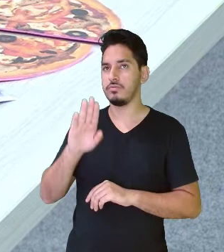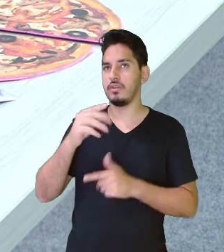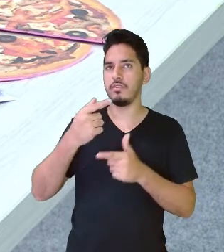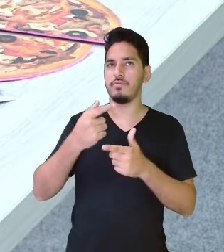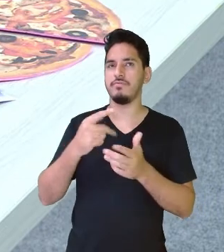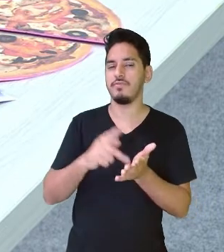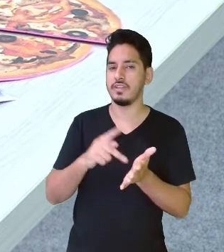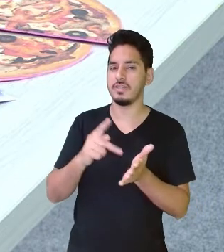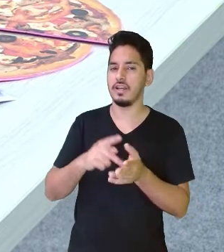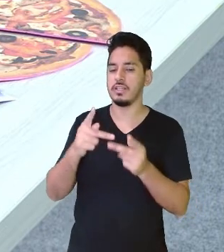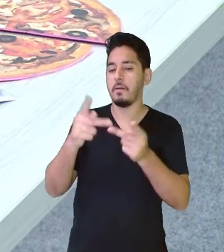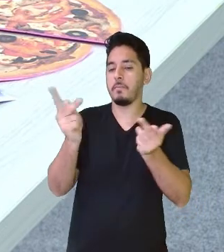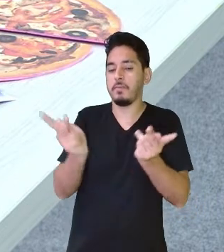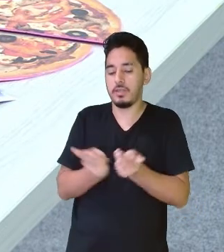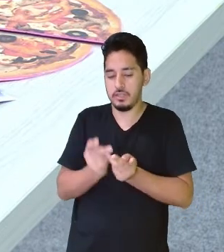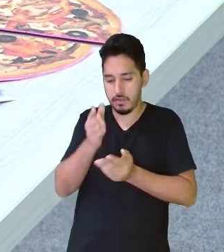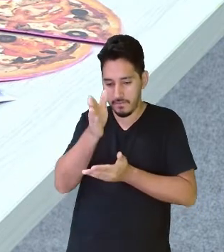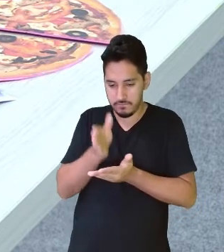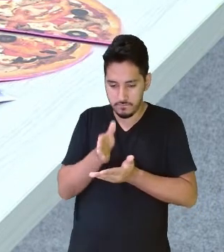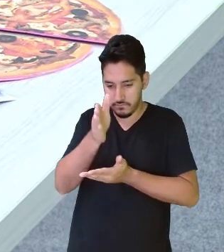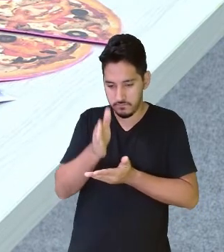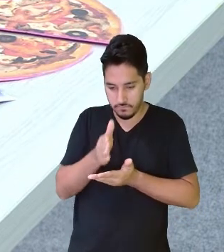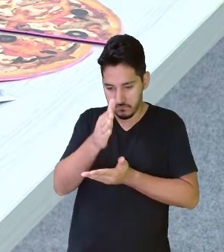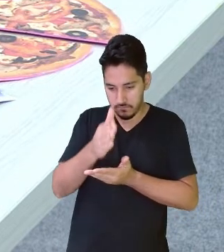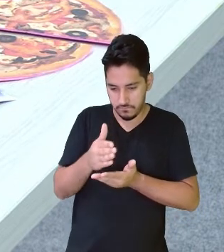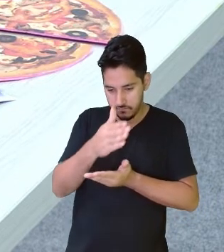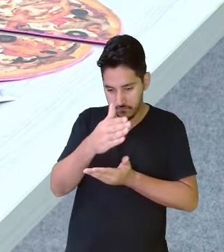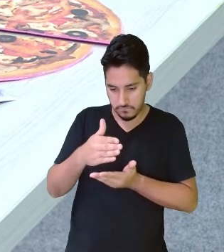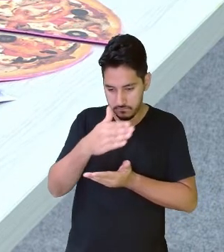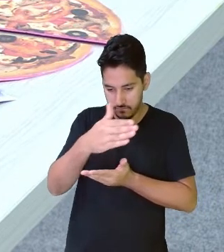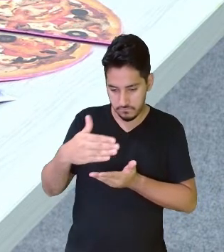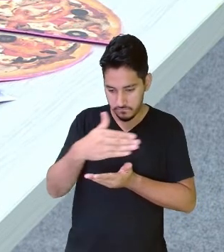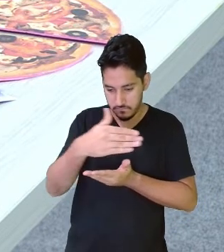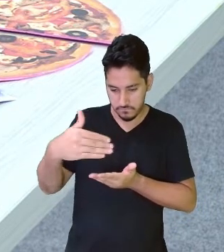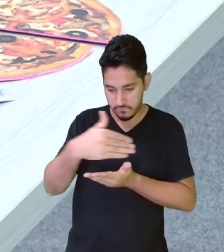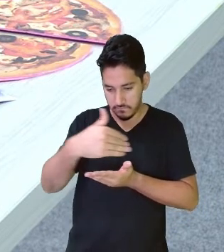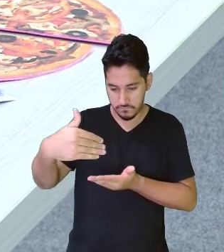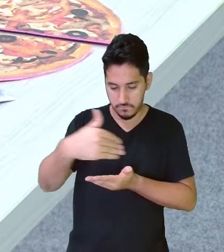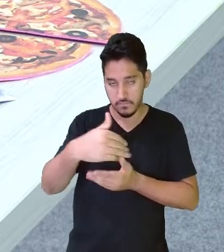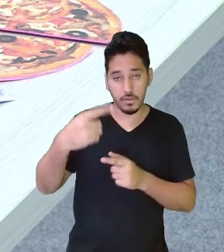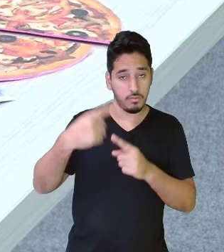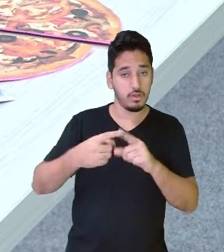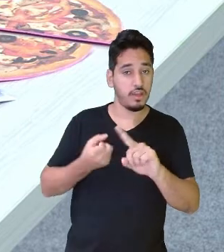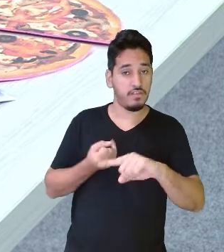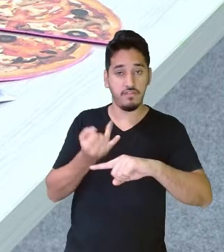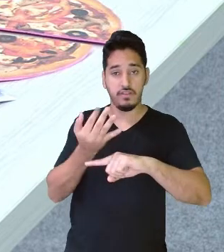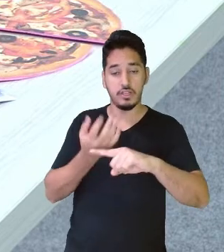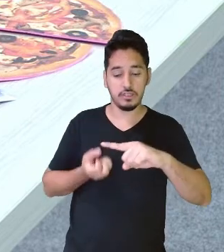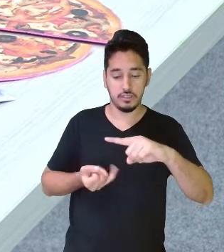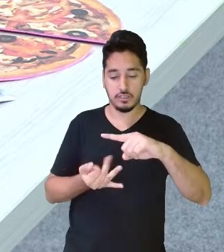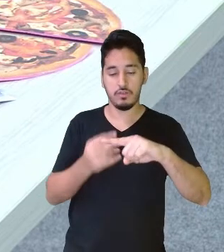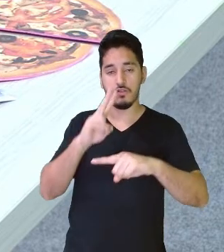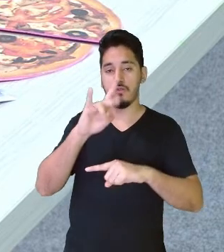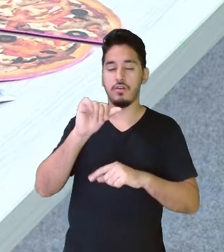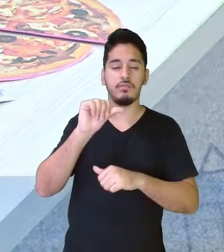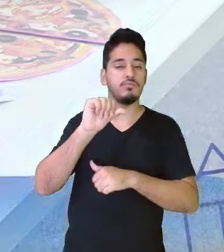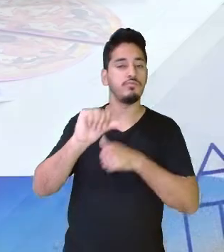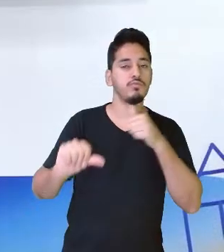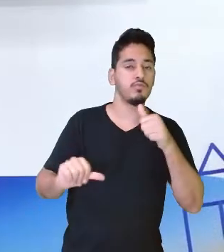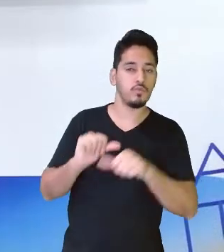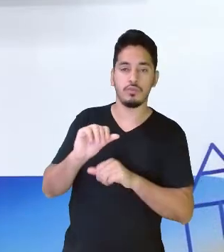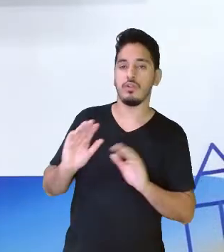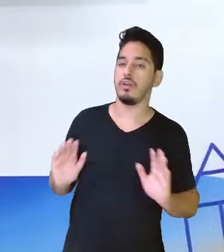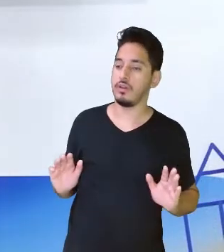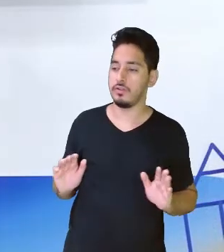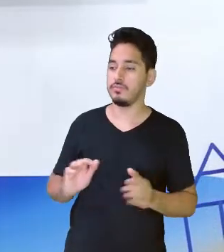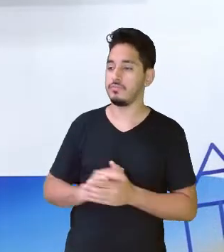dividiria essa pizza, onde a fração mudaria de acordo com a sua divisão.